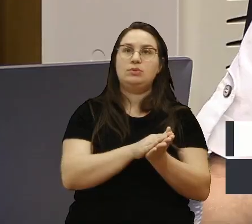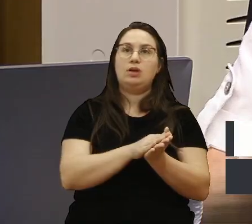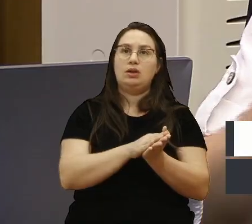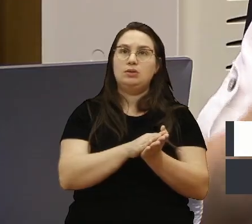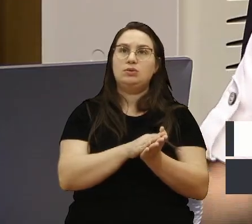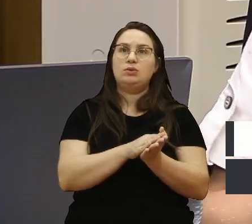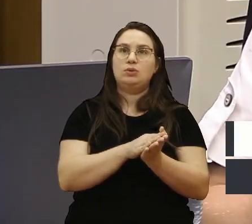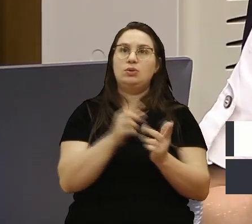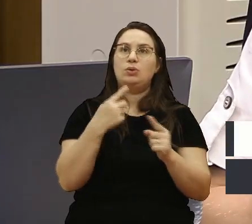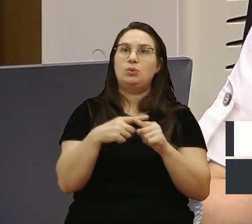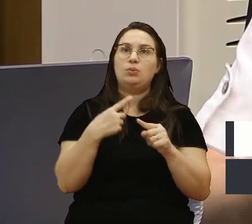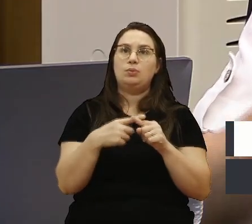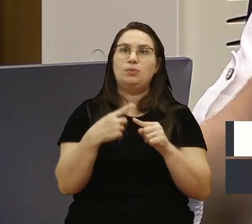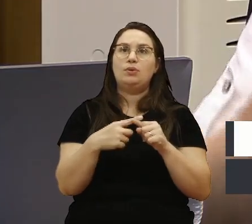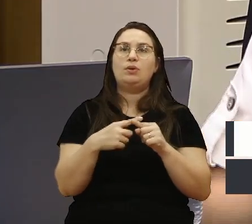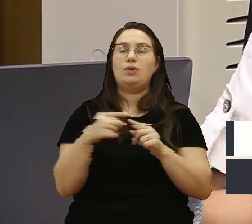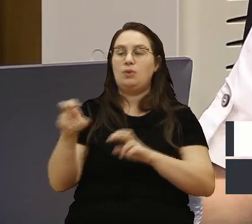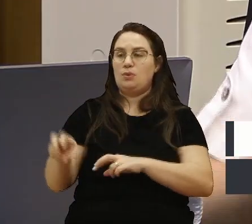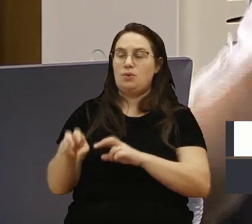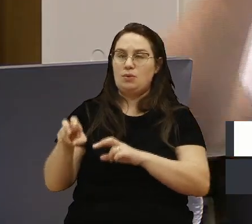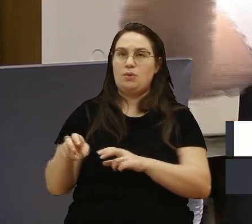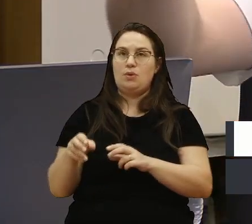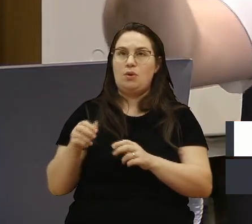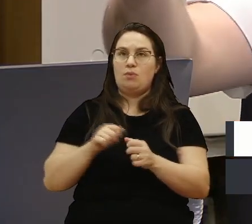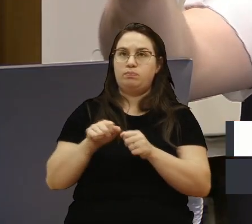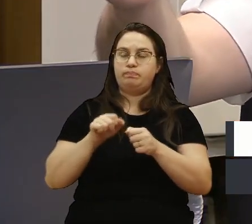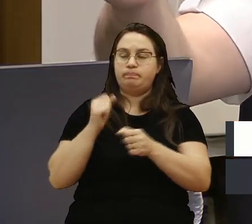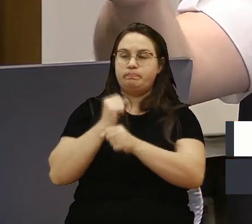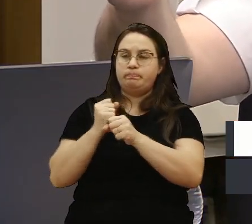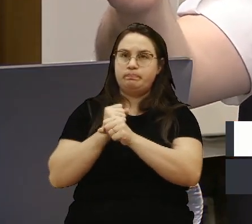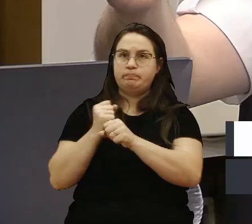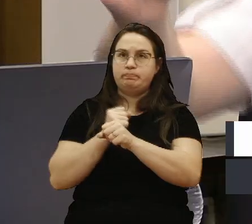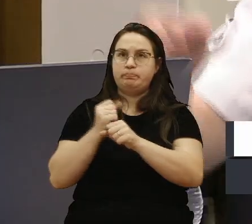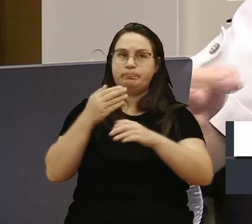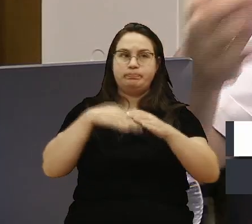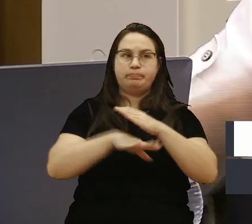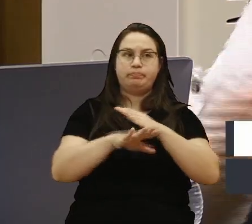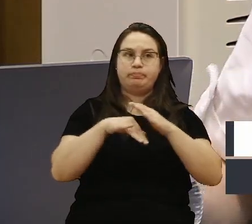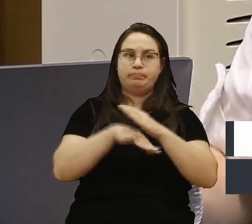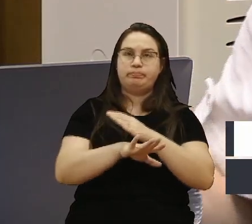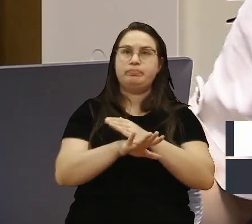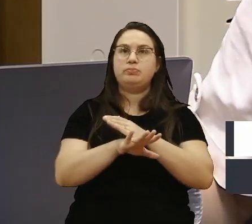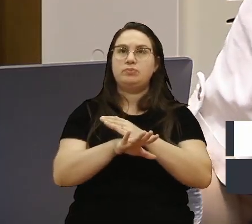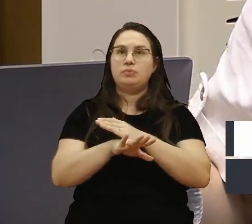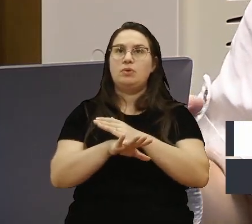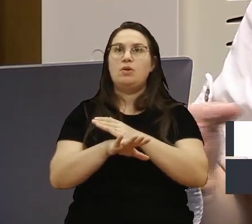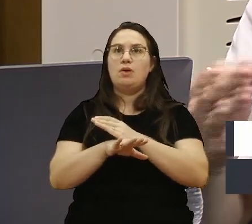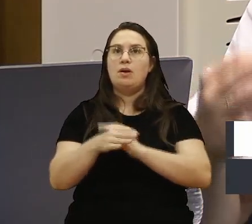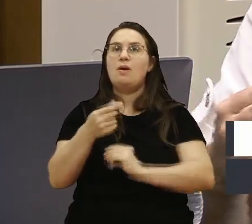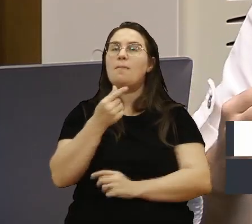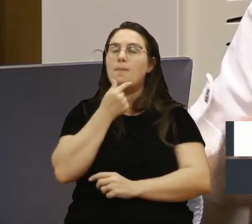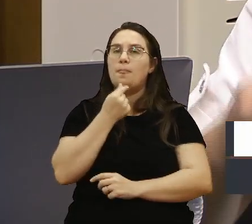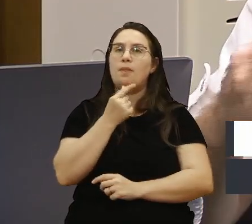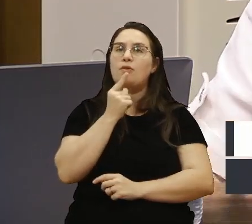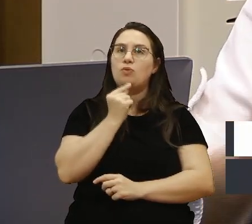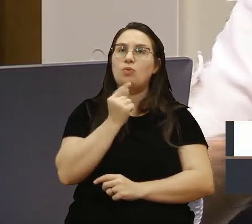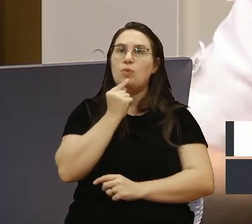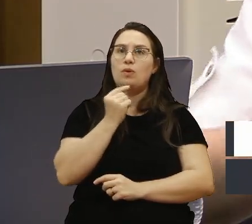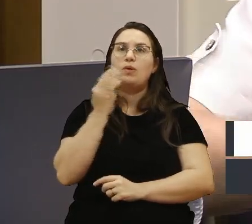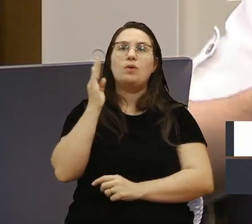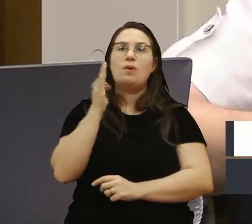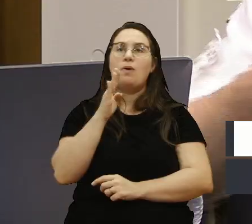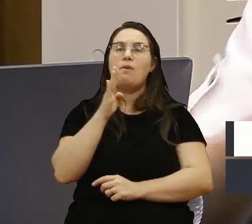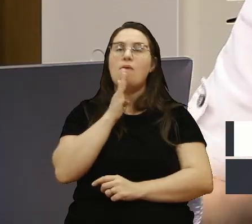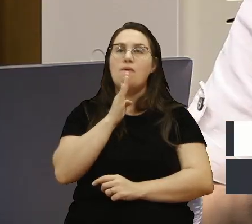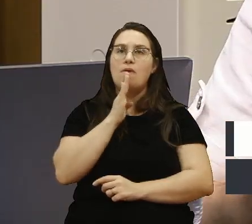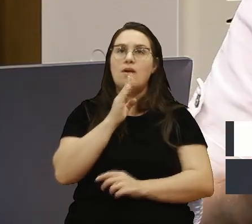isso, para que o agricultor possa construir uma garagem, o vereador João West também conhece a legislação nesse sentido, tem que ser alterado o Código de Obras. O Código de Obras determina que em área